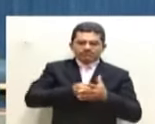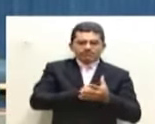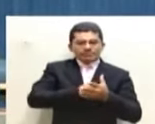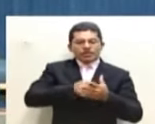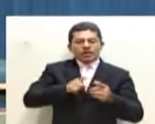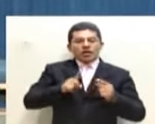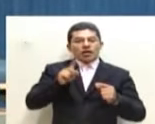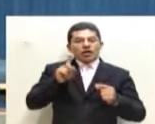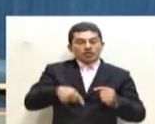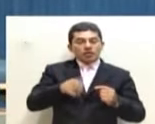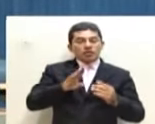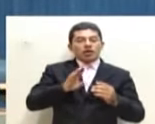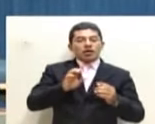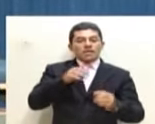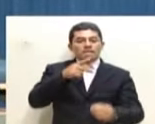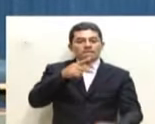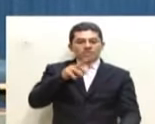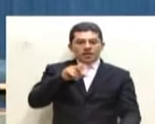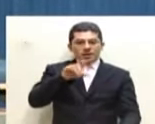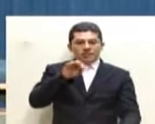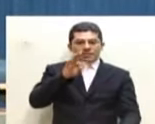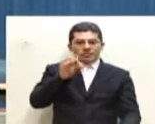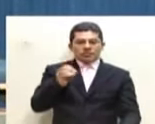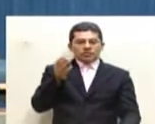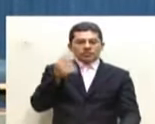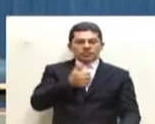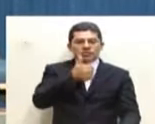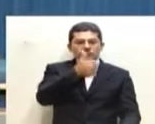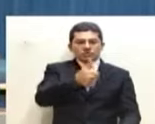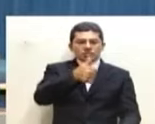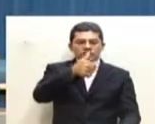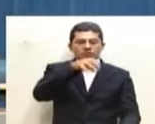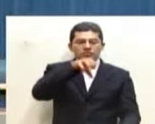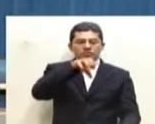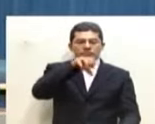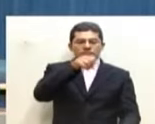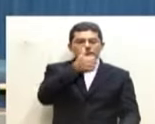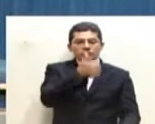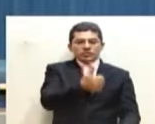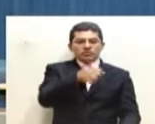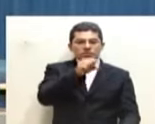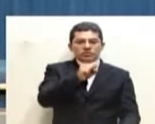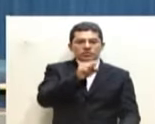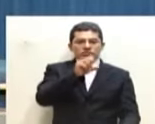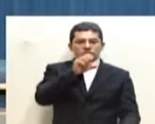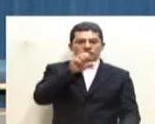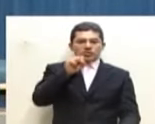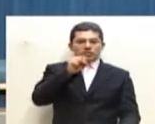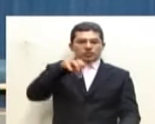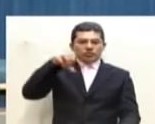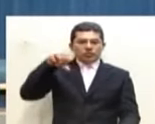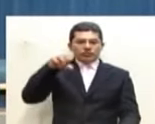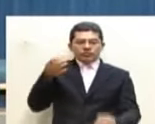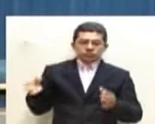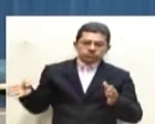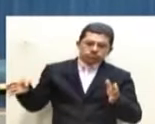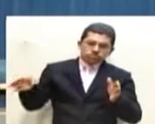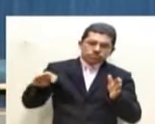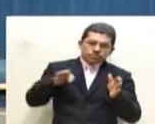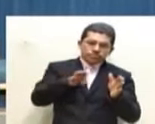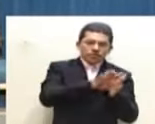nosso parlamento, da proclamação da República de 1889 para cá, vive